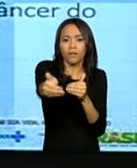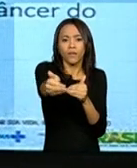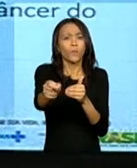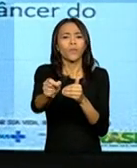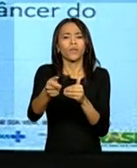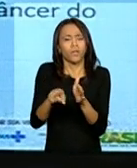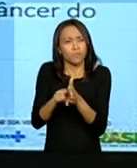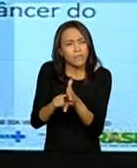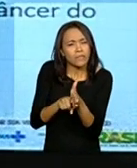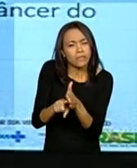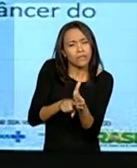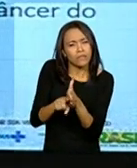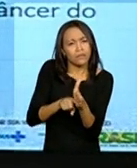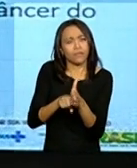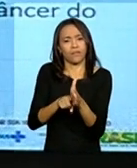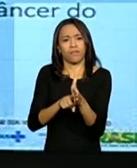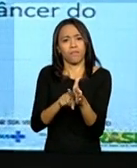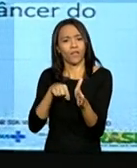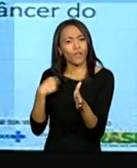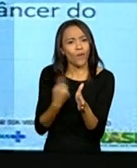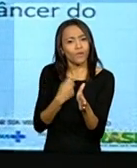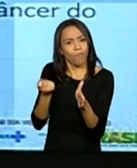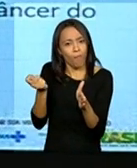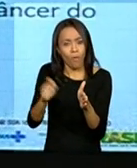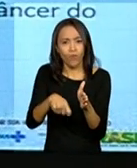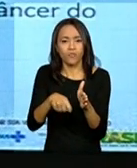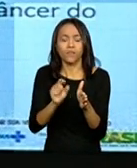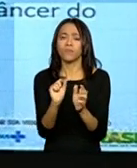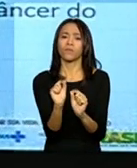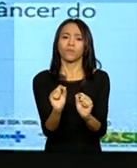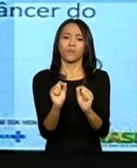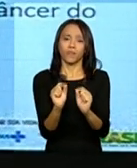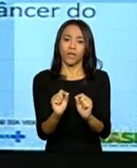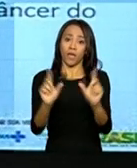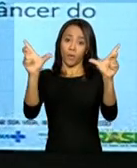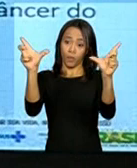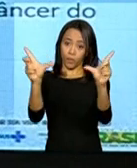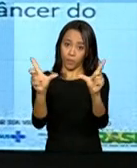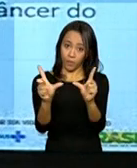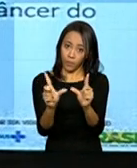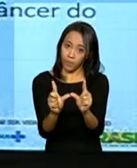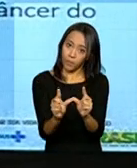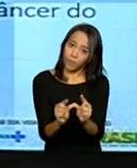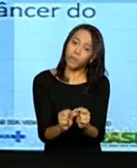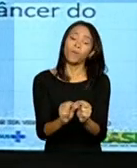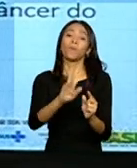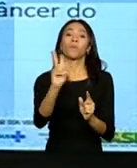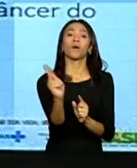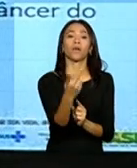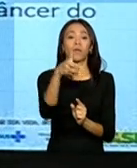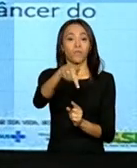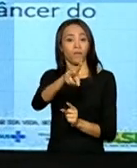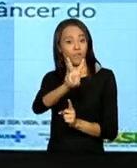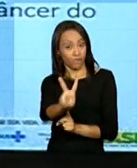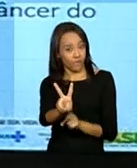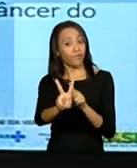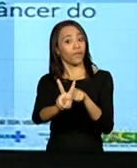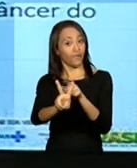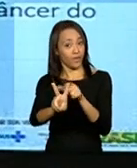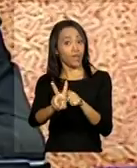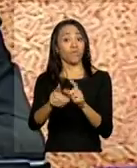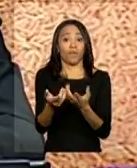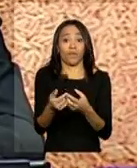estudos no sentido de que a gente possa medir a a redução da prevalência do HPV em adolescentes sexualmente